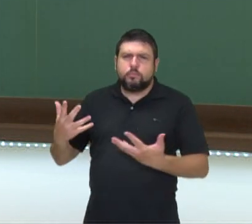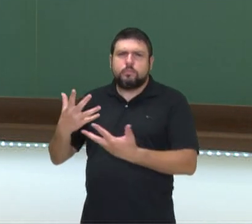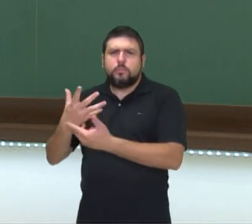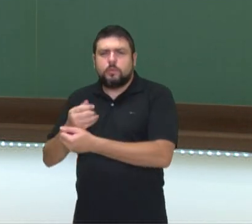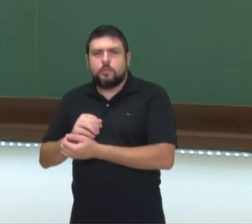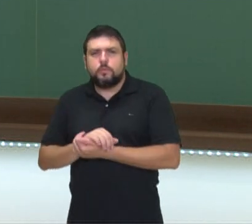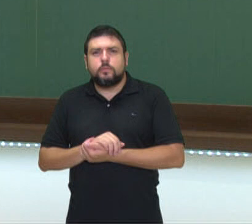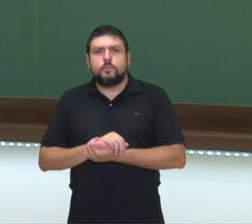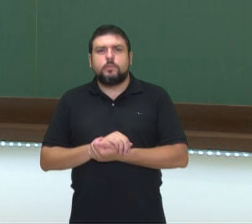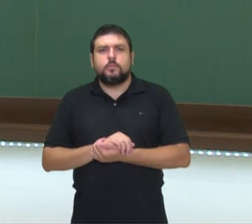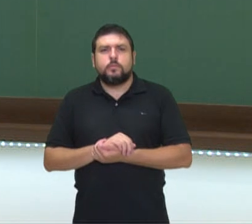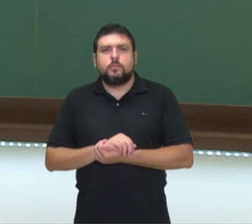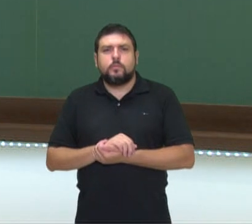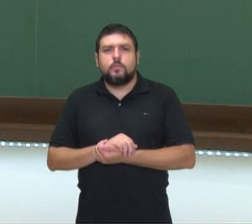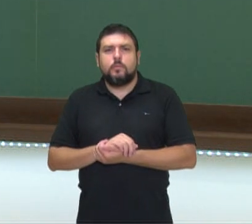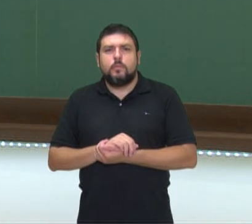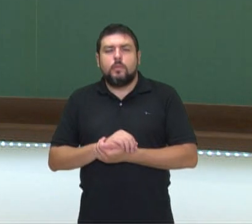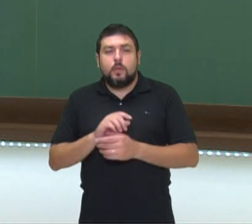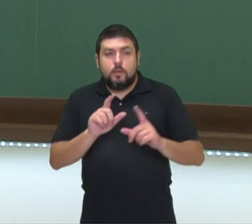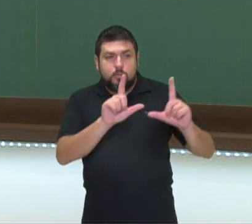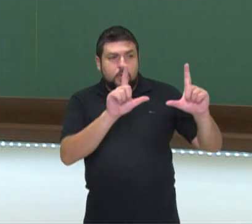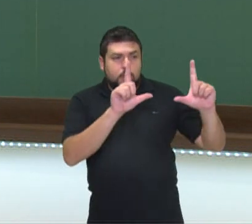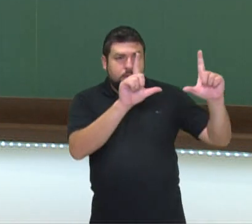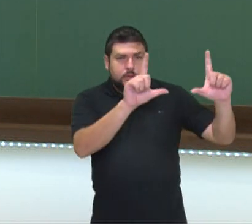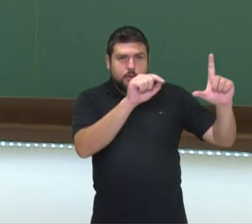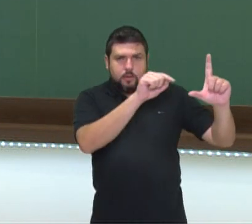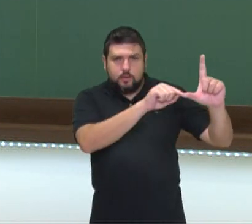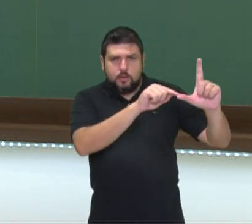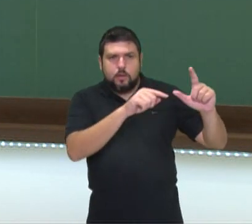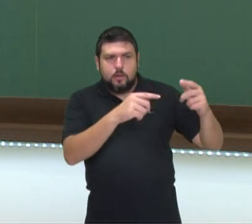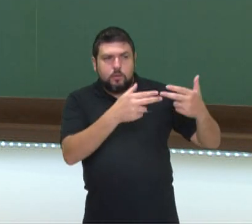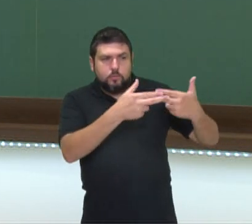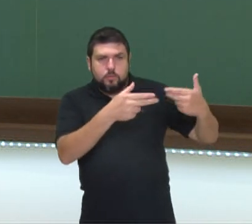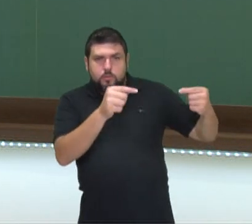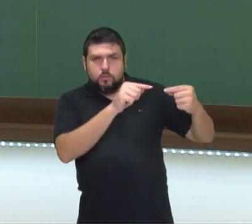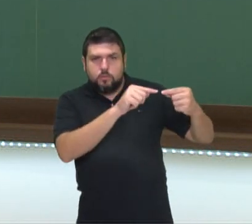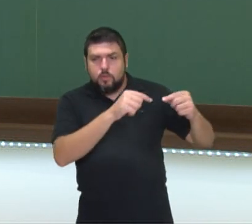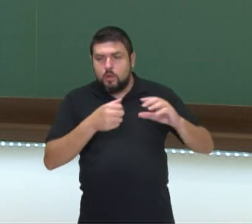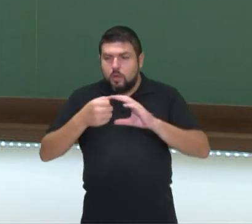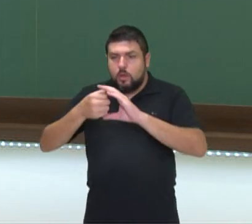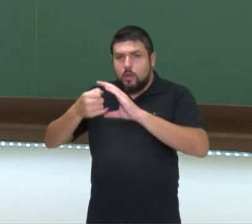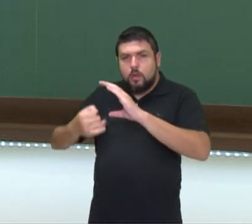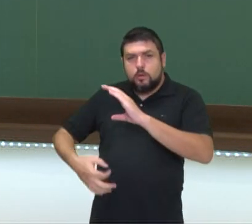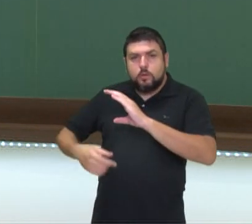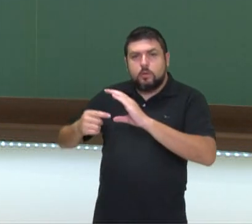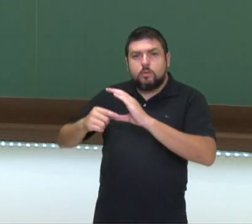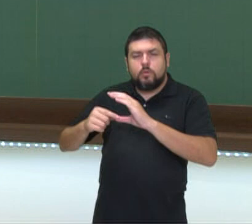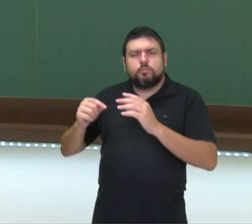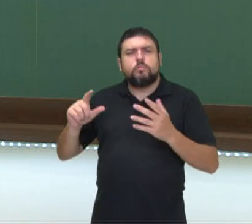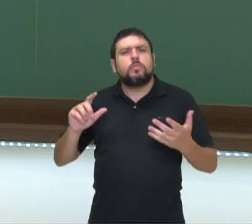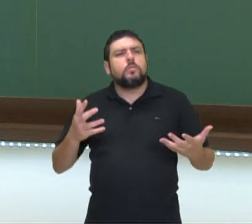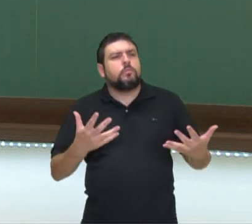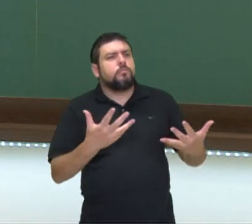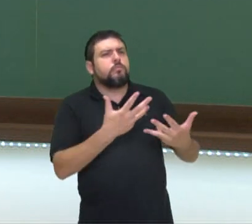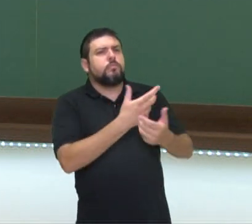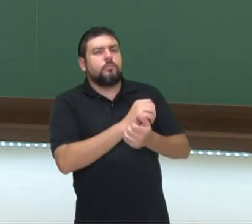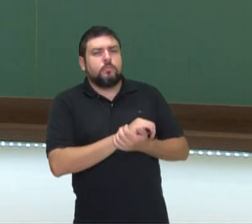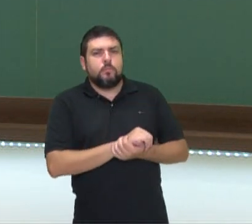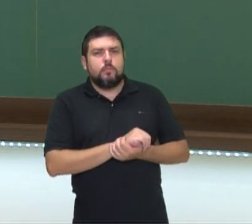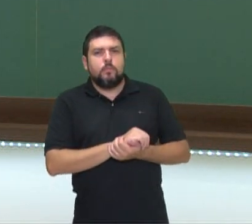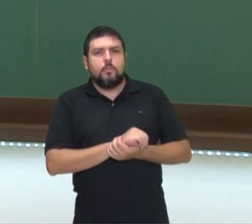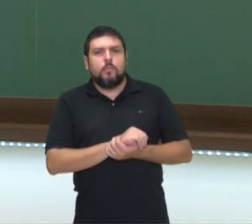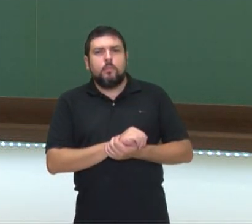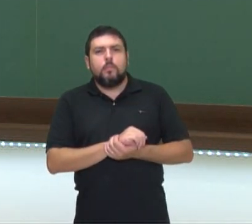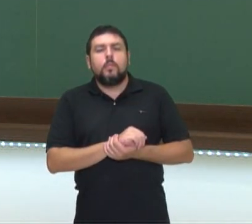núcleo. Tela, nosso objeto, temos como característica a esse objeto extraordinária, predicativo do objeto,